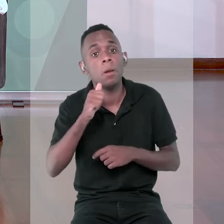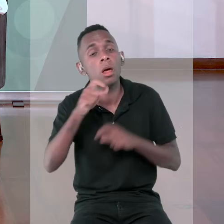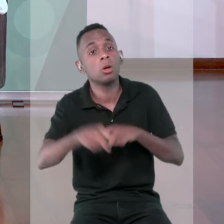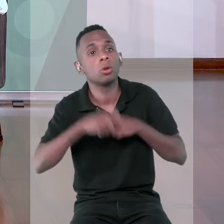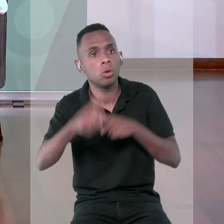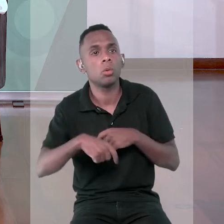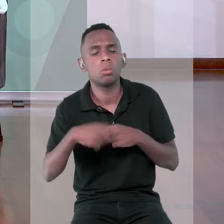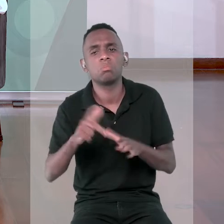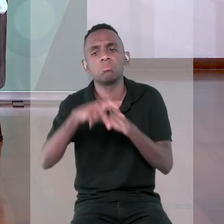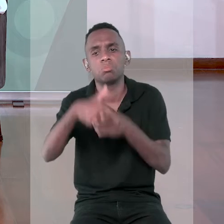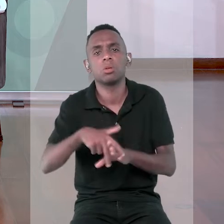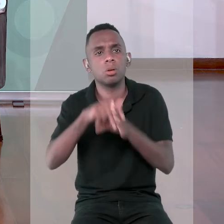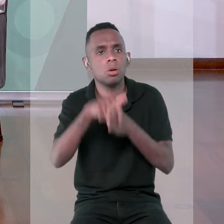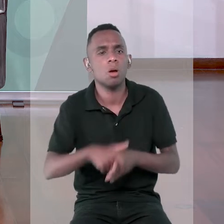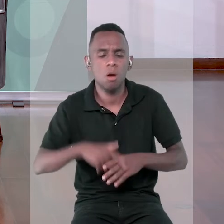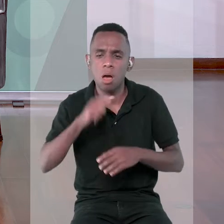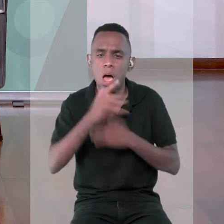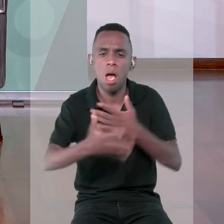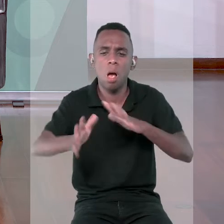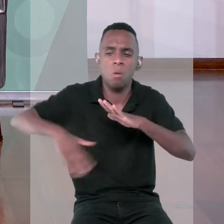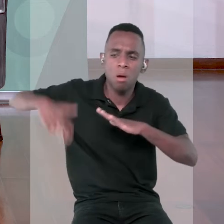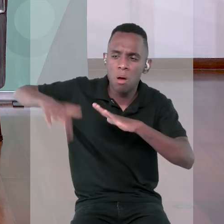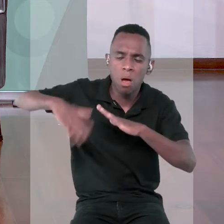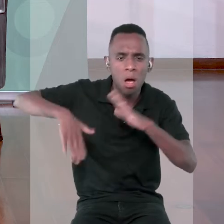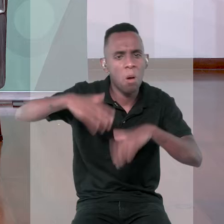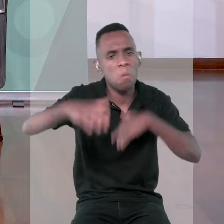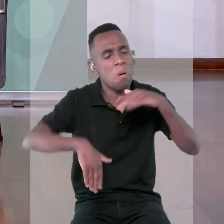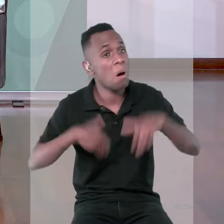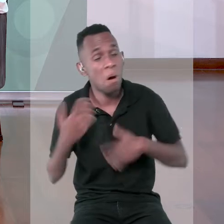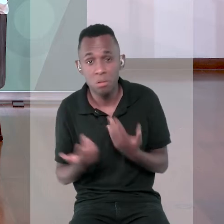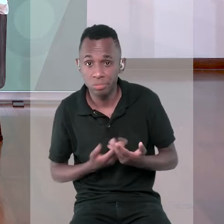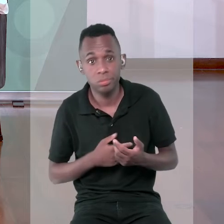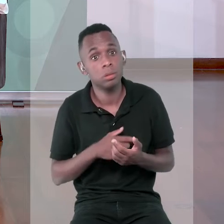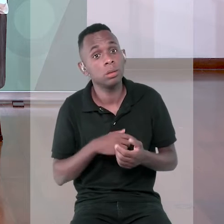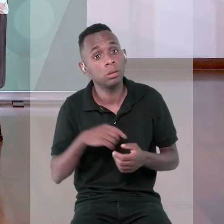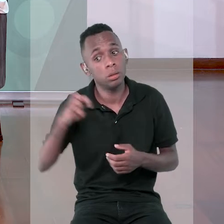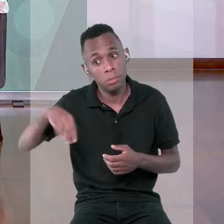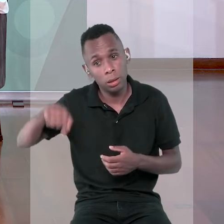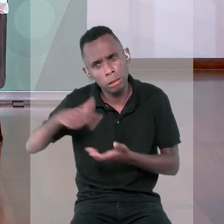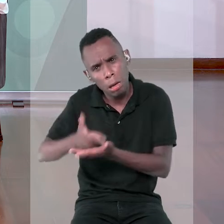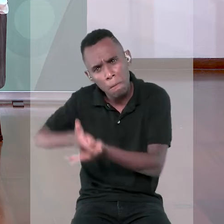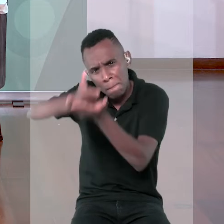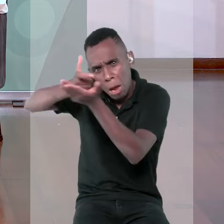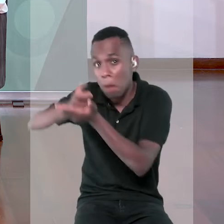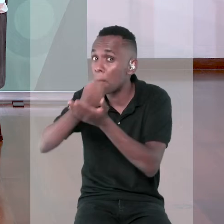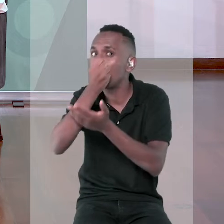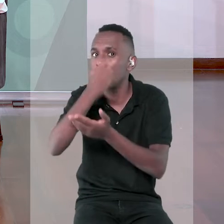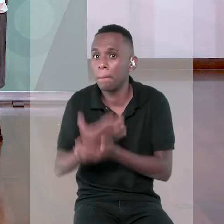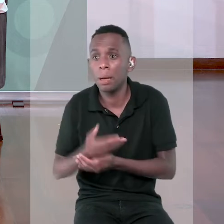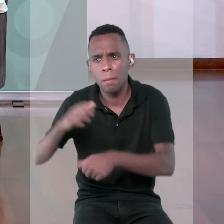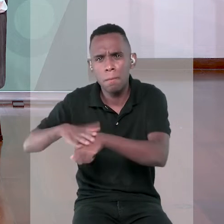campo, elas andam a cavalo, nadam no rio. No caso, Maria Quitéria sabia tirar, e muito bem, era chamada